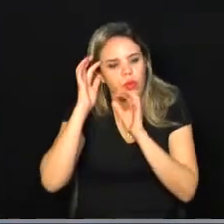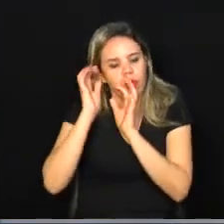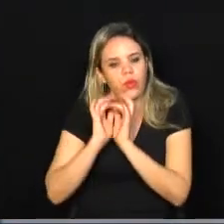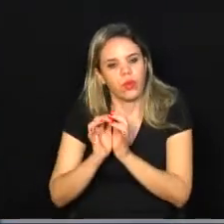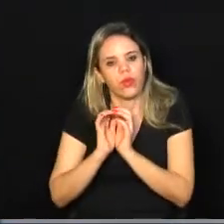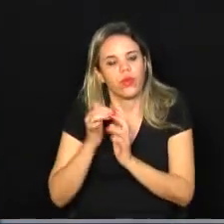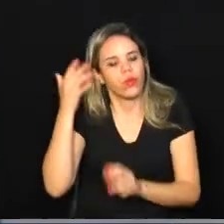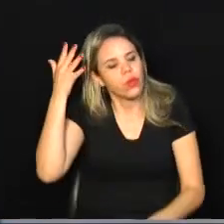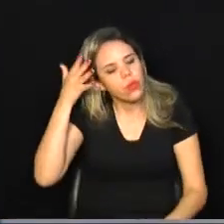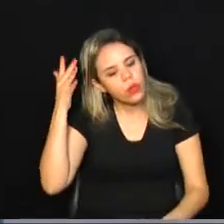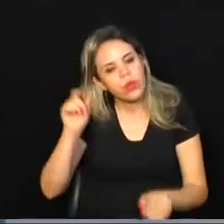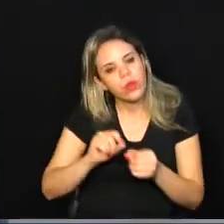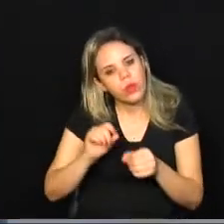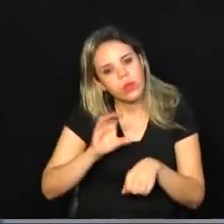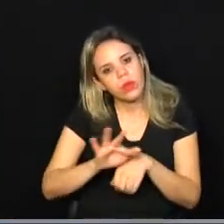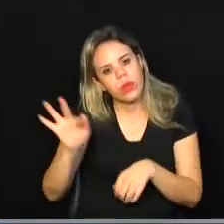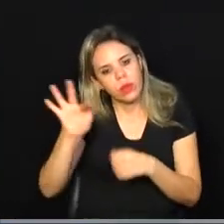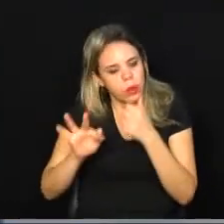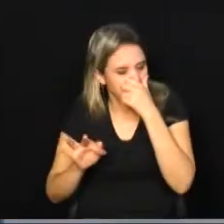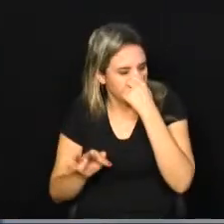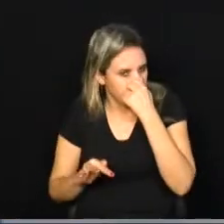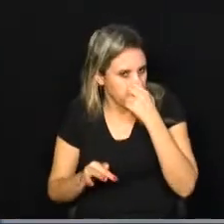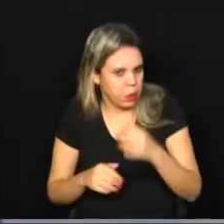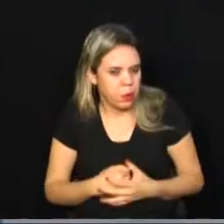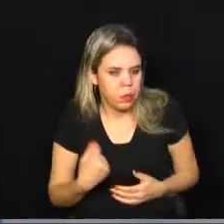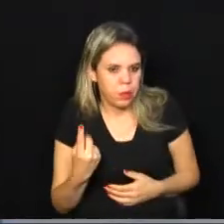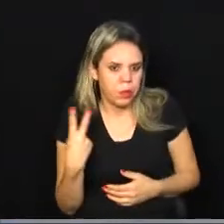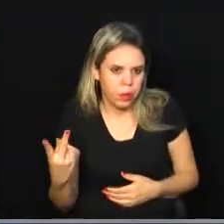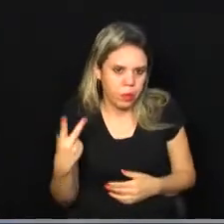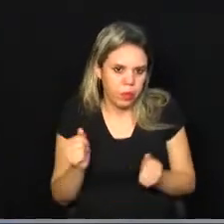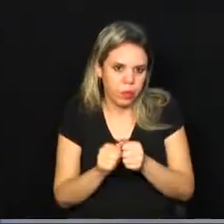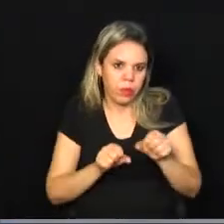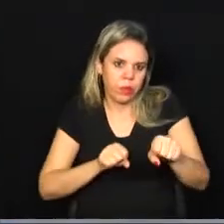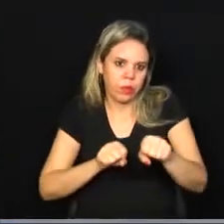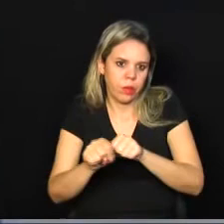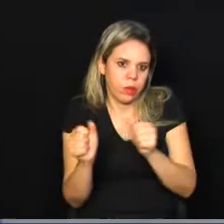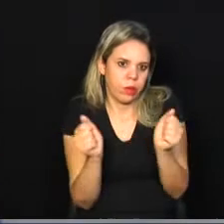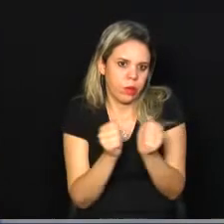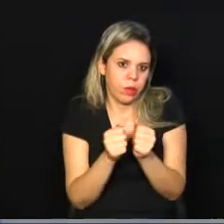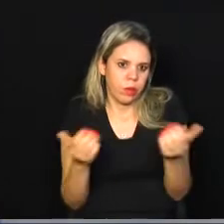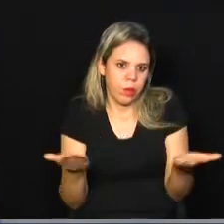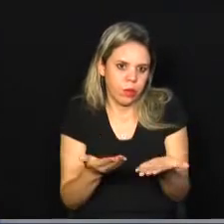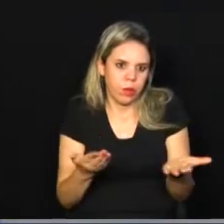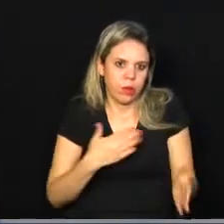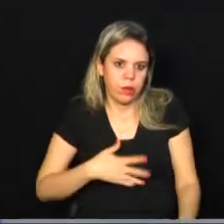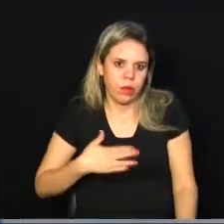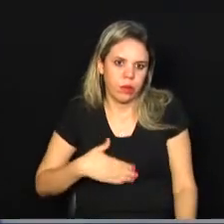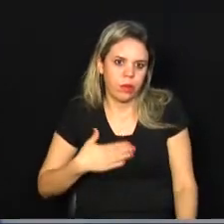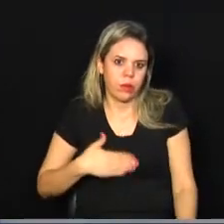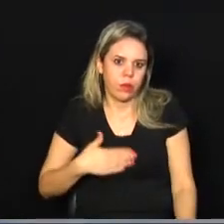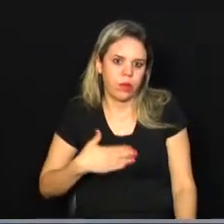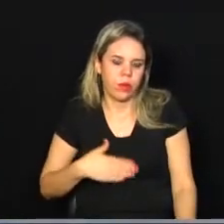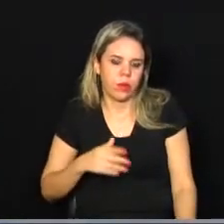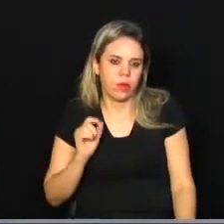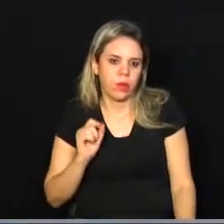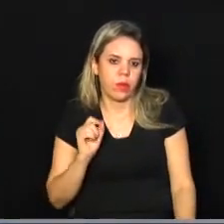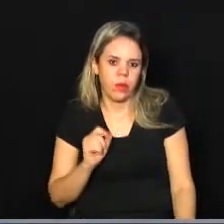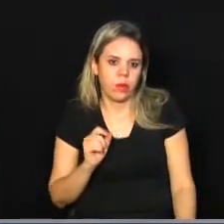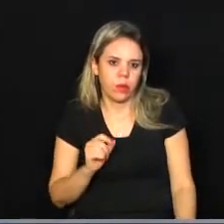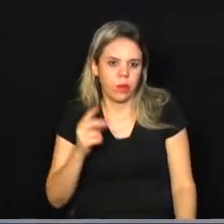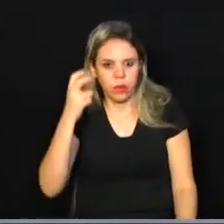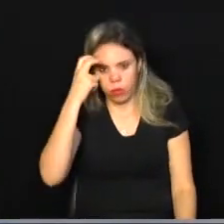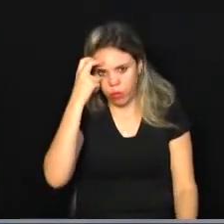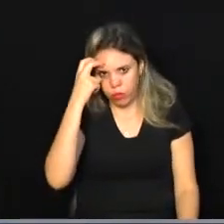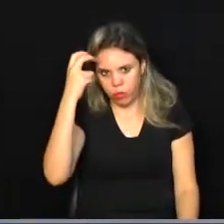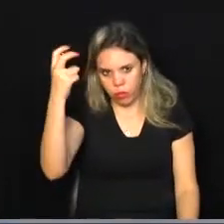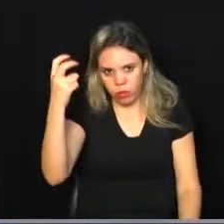neurocoaching, ele está fazendo faculdade, nós vamos fazer uma formação juntos agora em agosto sobre